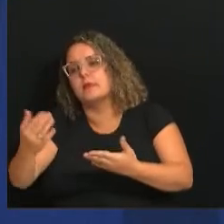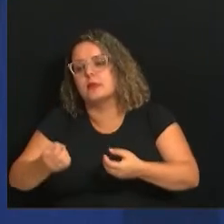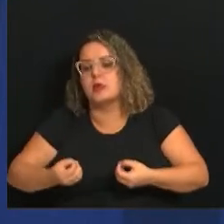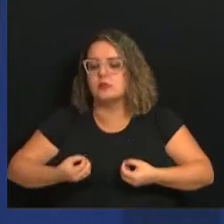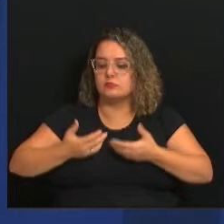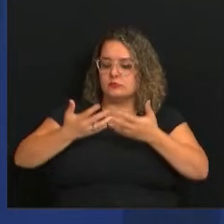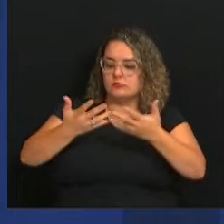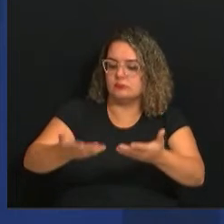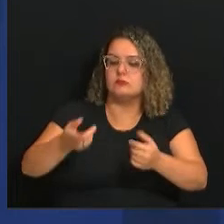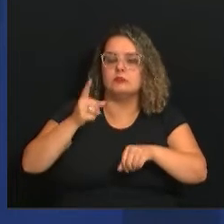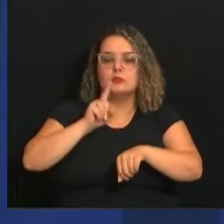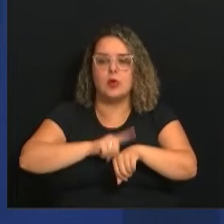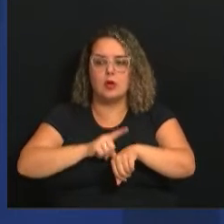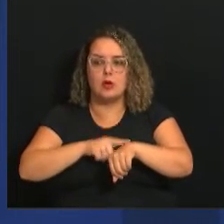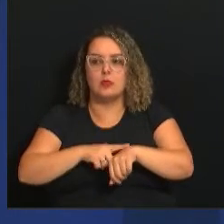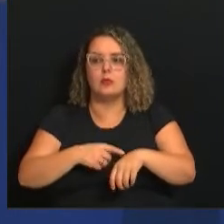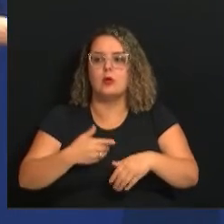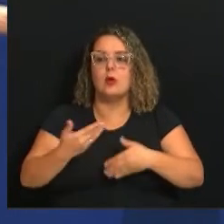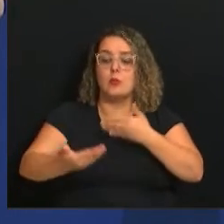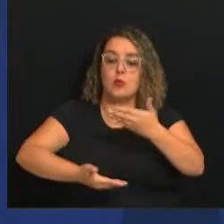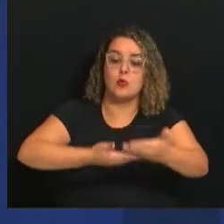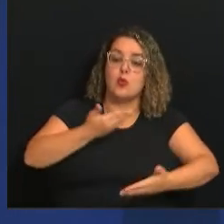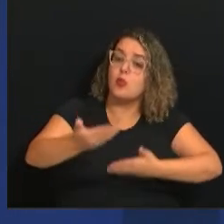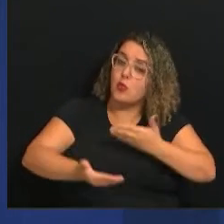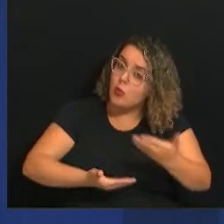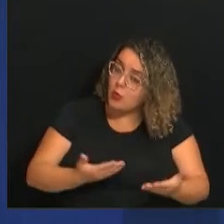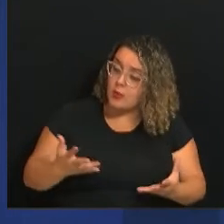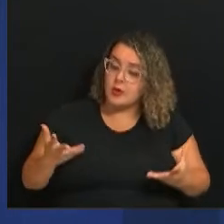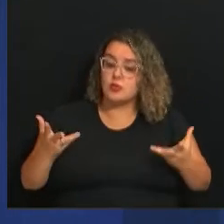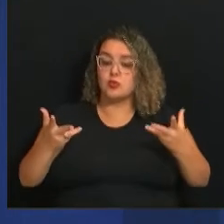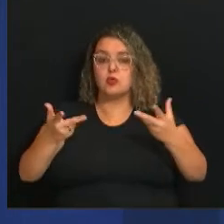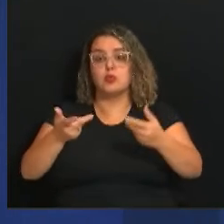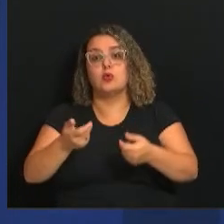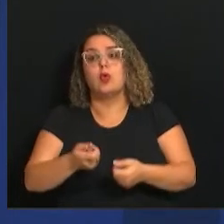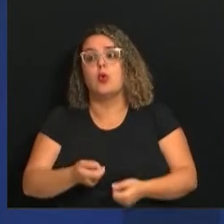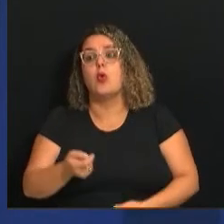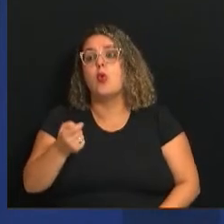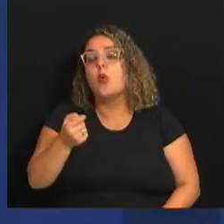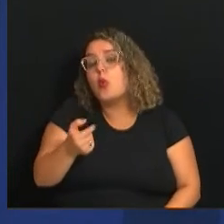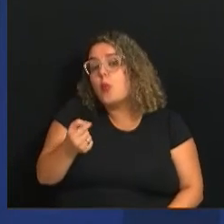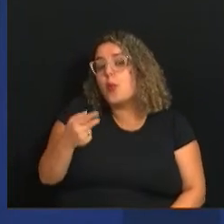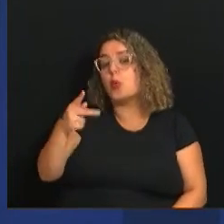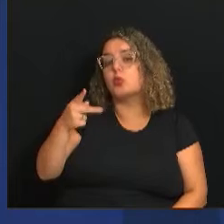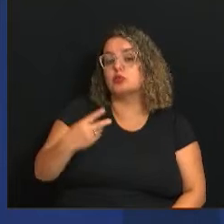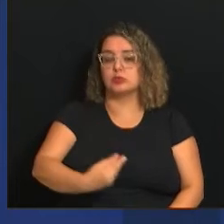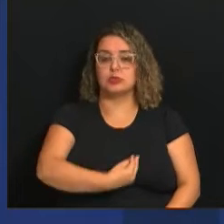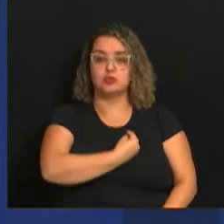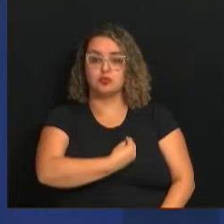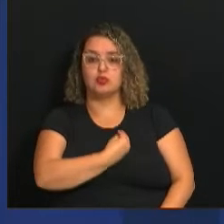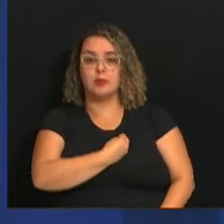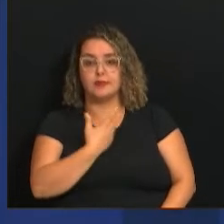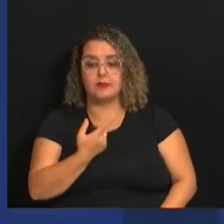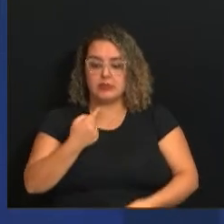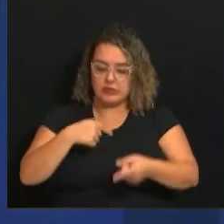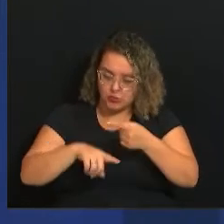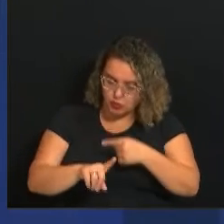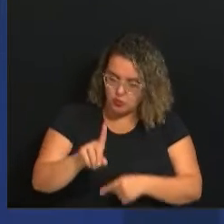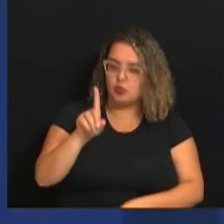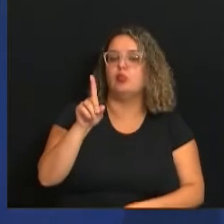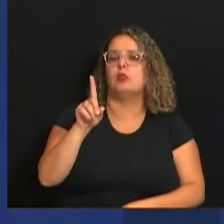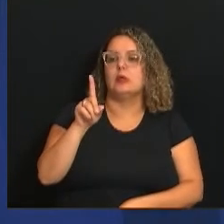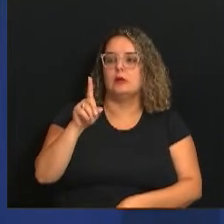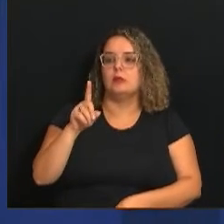transtorno bipolar. Para quem se interessou, onde pode adquirir, Eliane? no site do Clube de